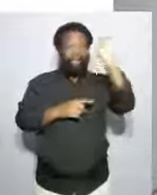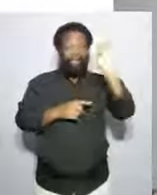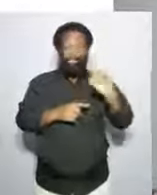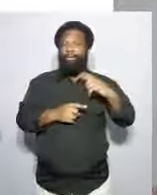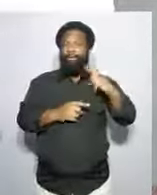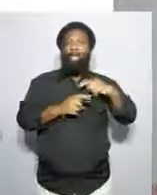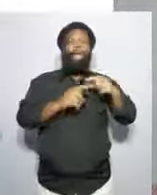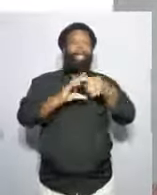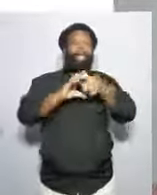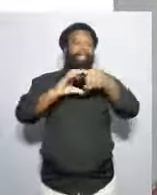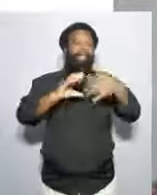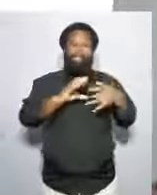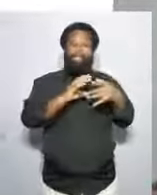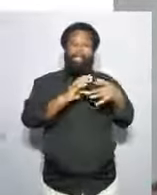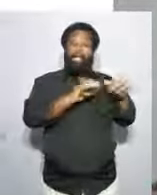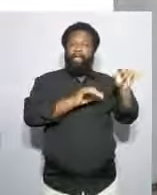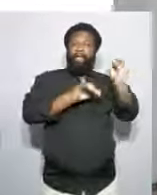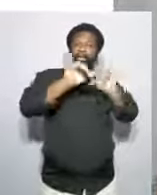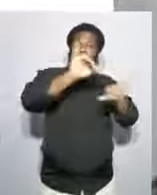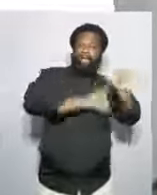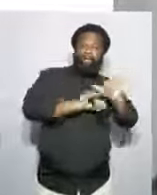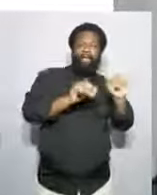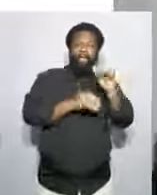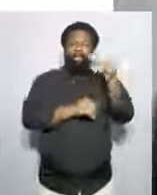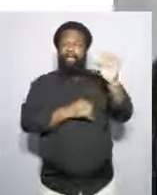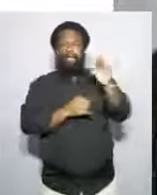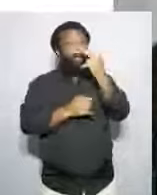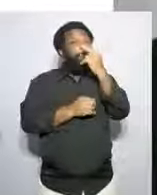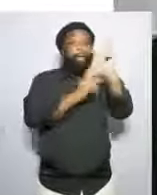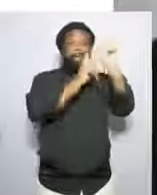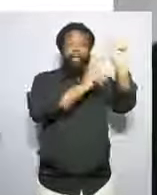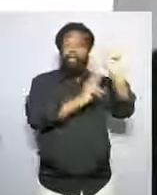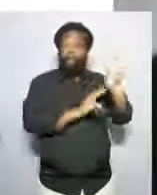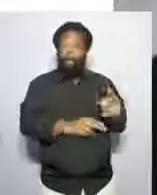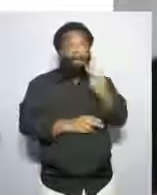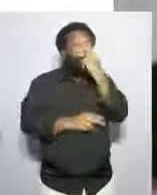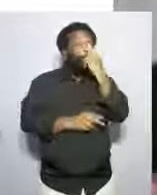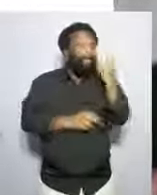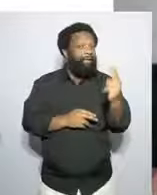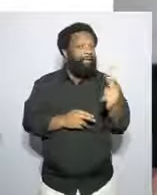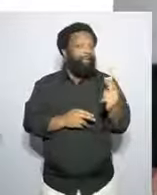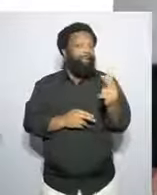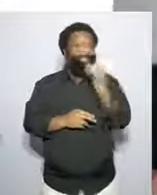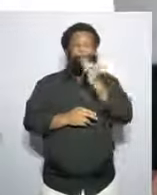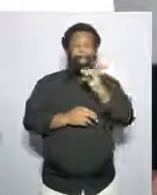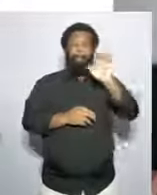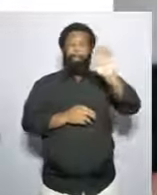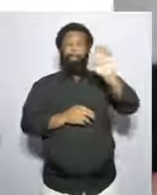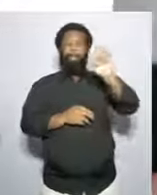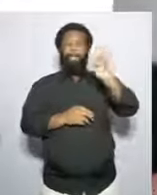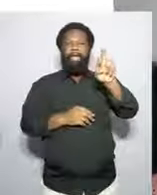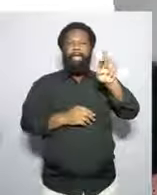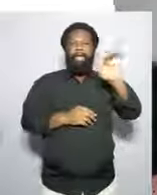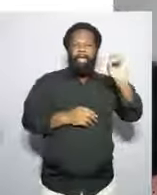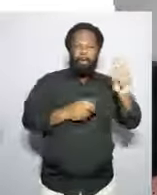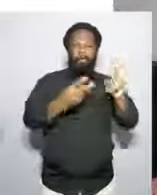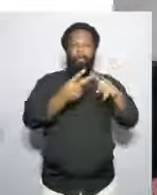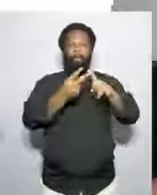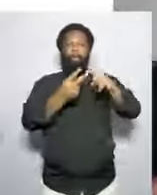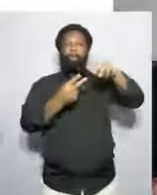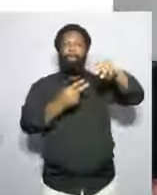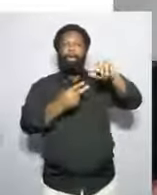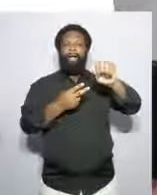as propriedades físicas e químicas semelhantes. Então, eu posso dizer que berílio, magnésio,